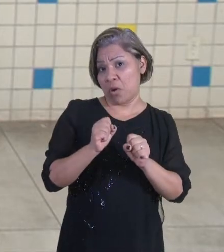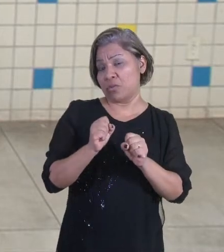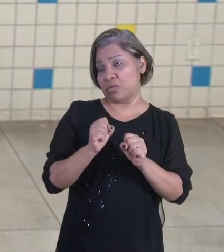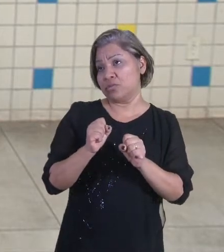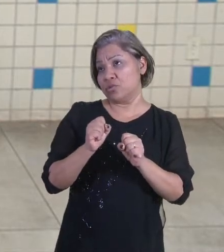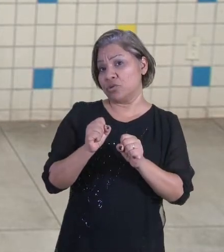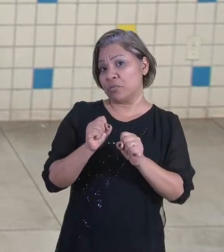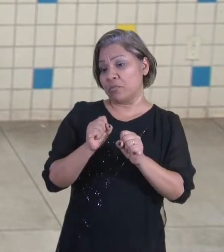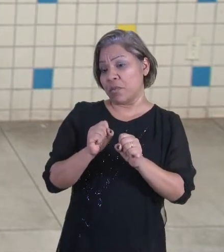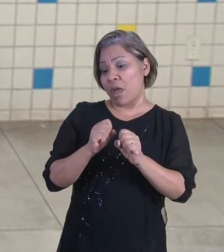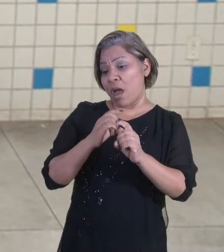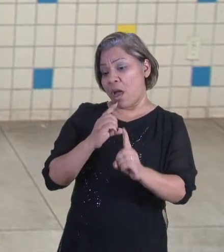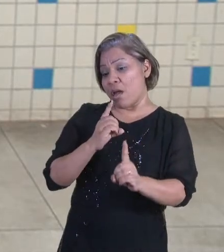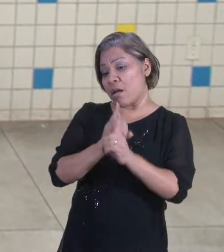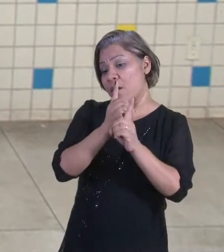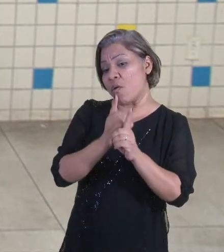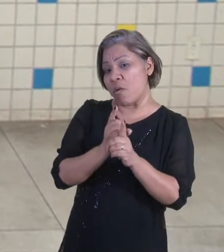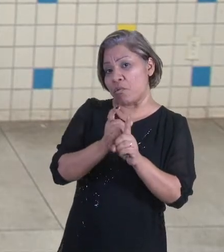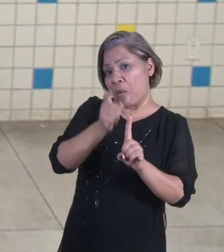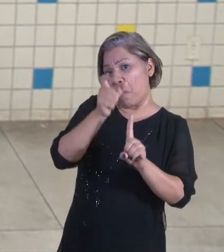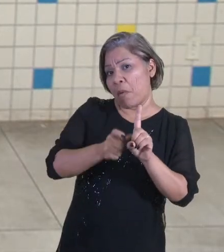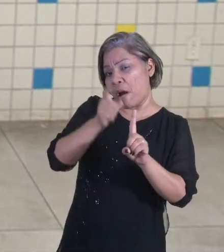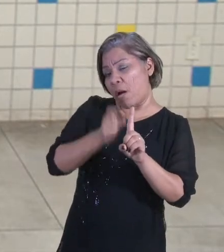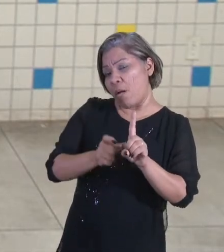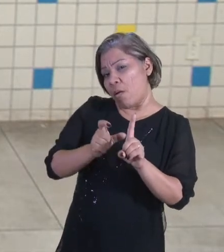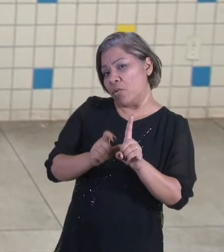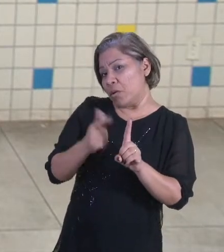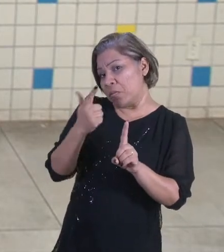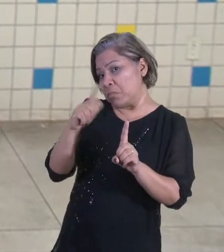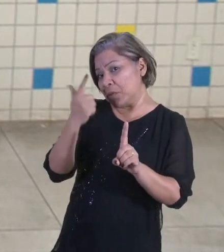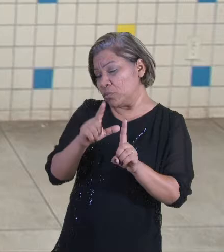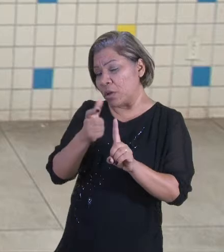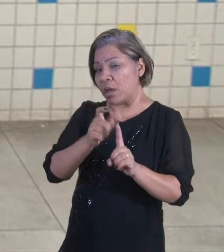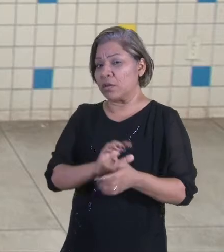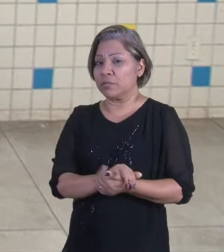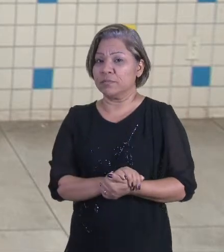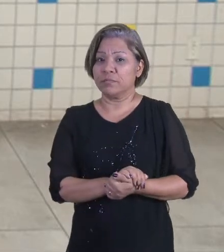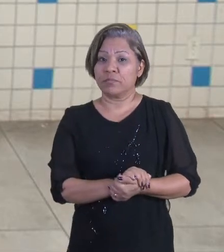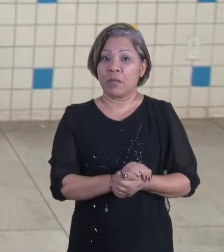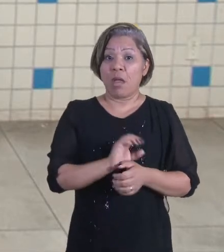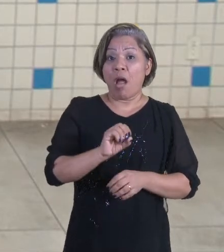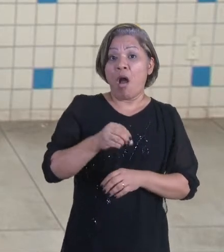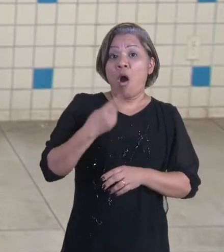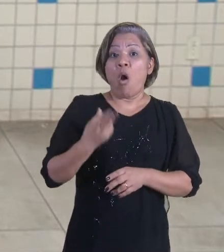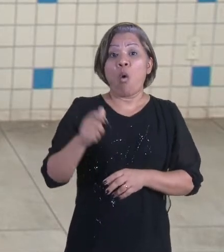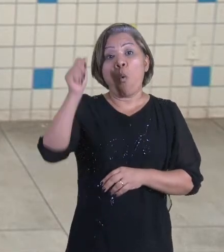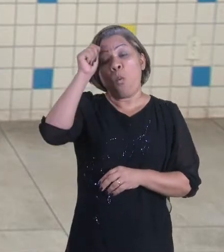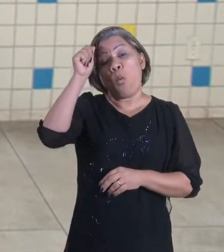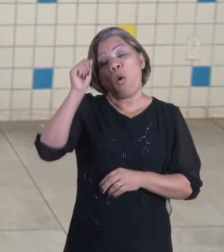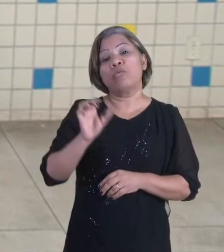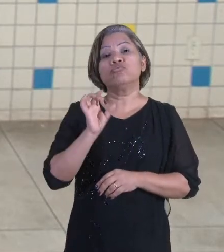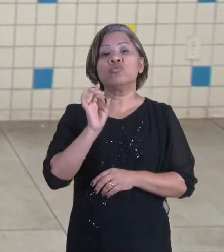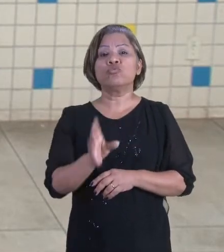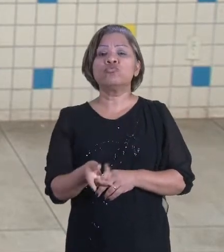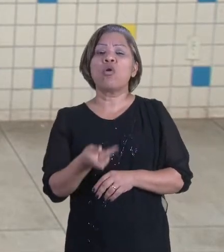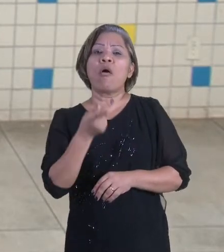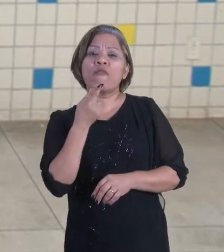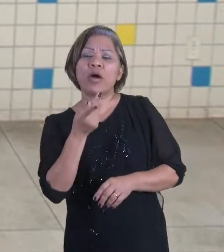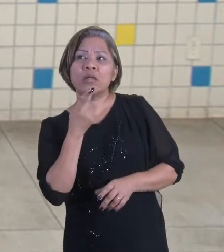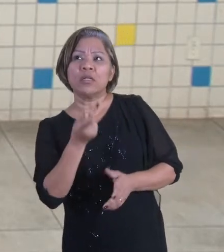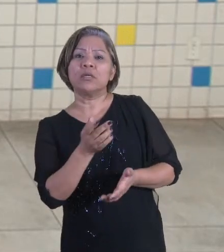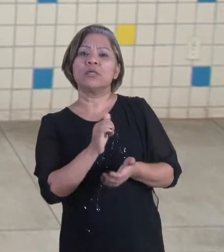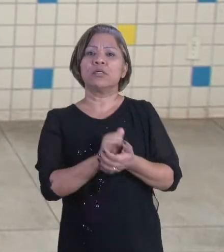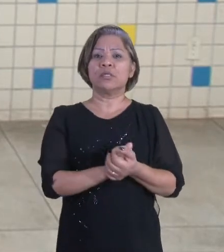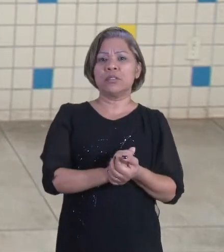tenha personagens, apenas o autor expondo a sua ideia, ou expondo a sua opinião, ou fazendo uma crítica sobre